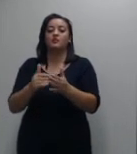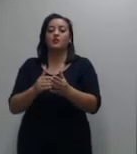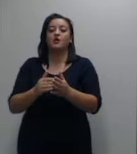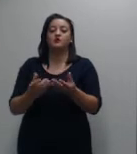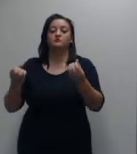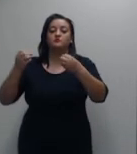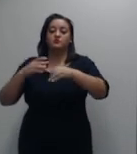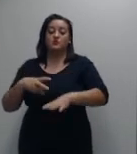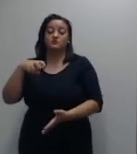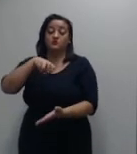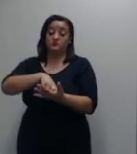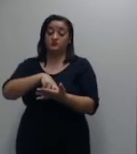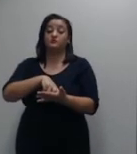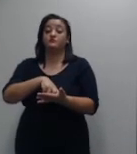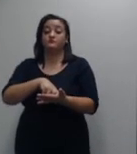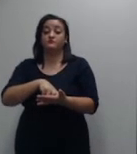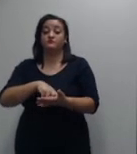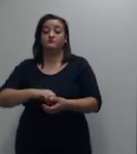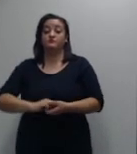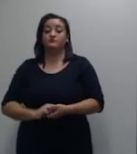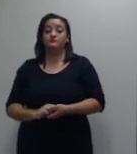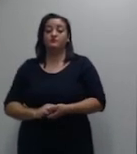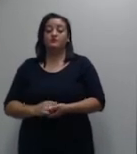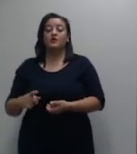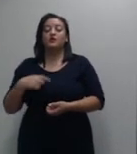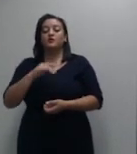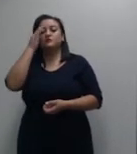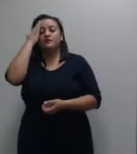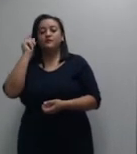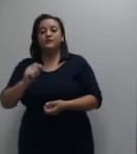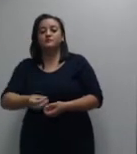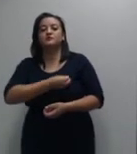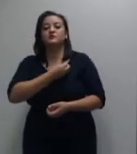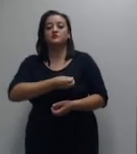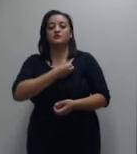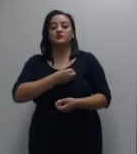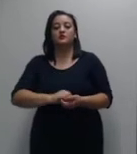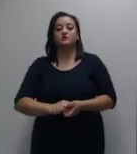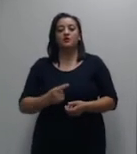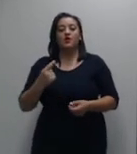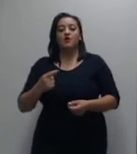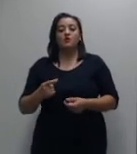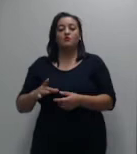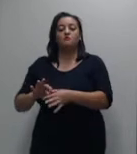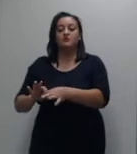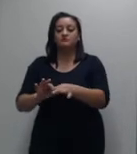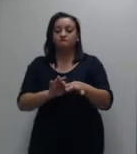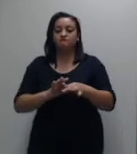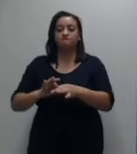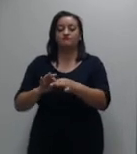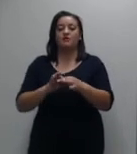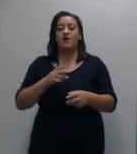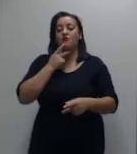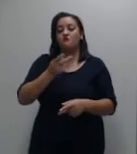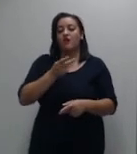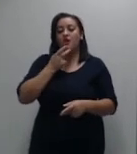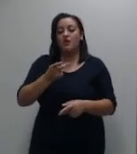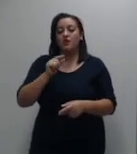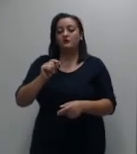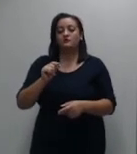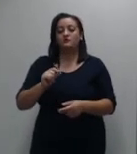motivo e nós sabemos existe uma corrente foi citada é